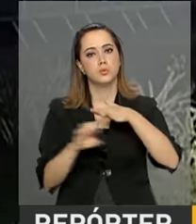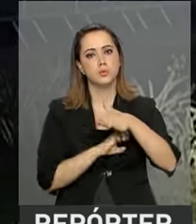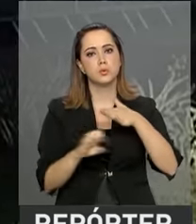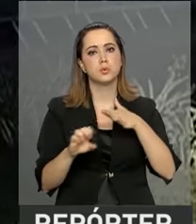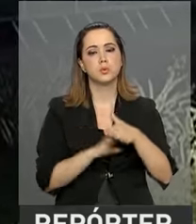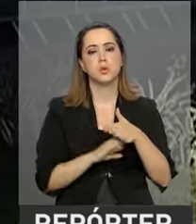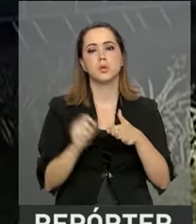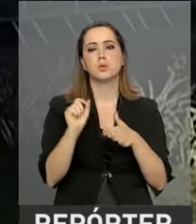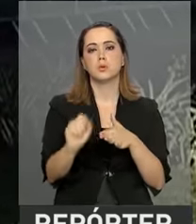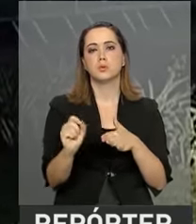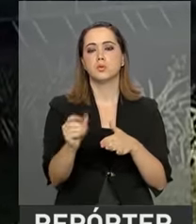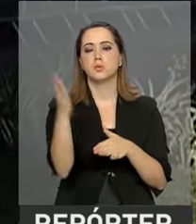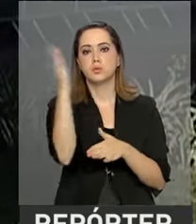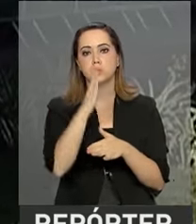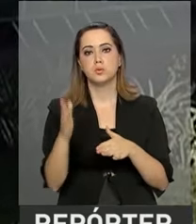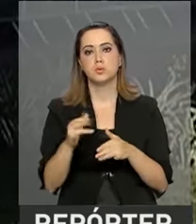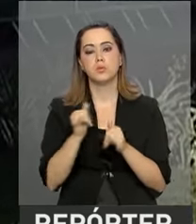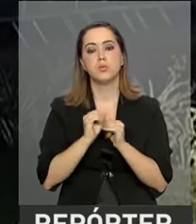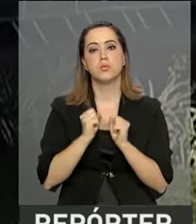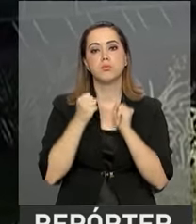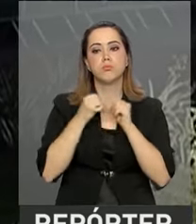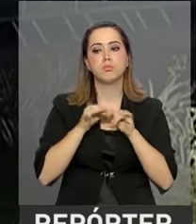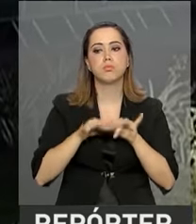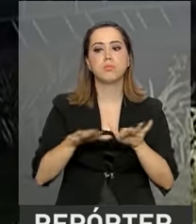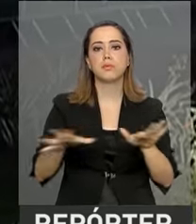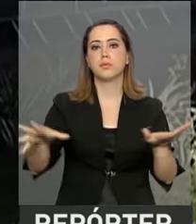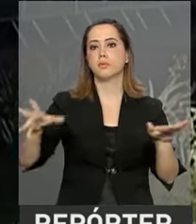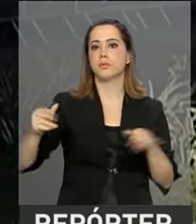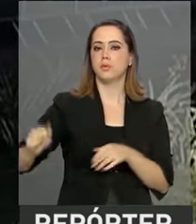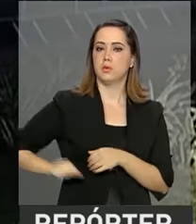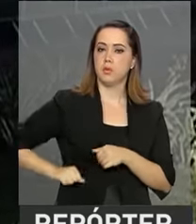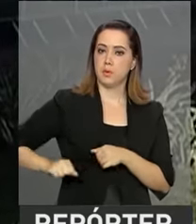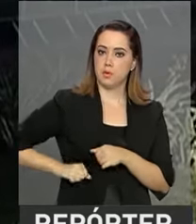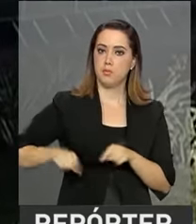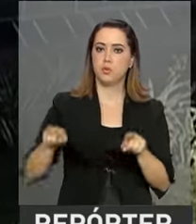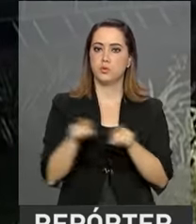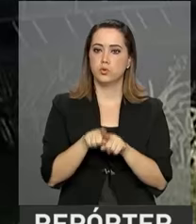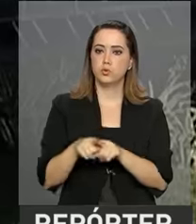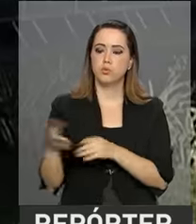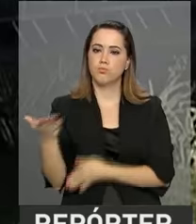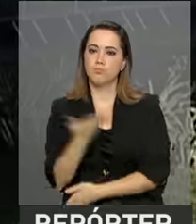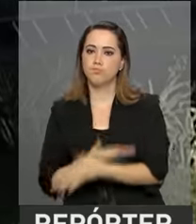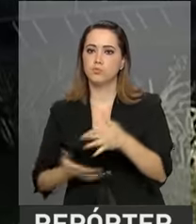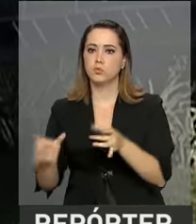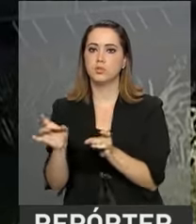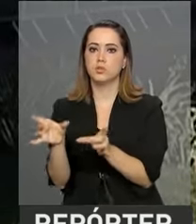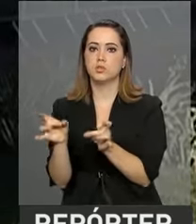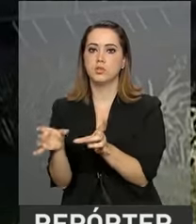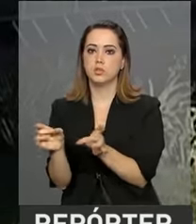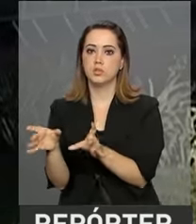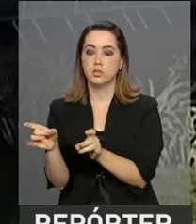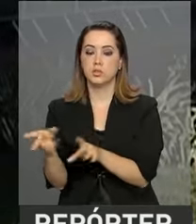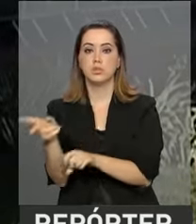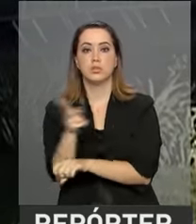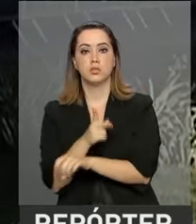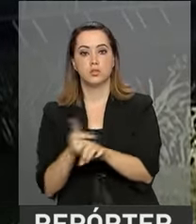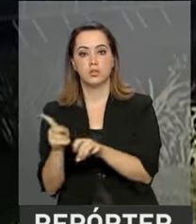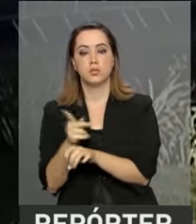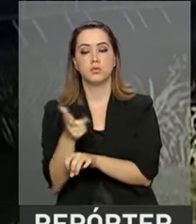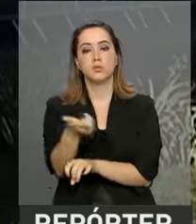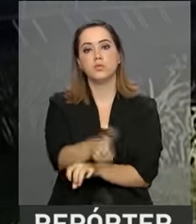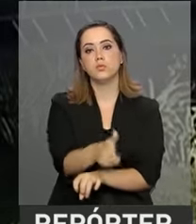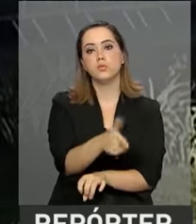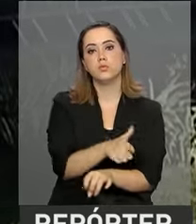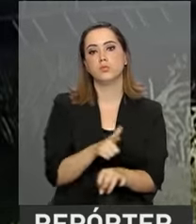distribuído às embaixadas e câmaras de comércio de 32 países considerados mercados prioritários pelo governo brasileiro. Ele